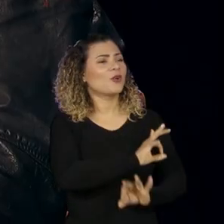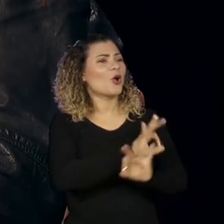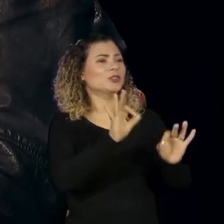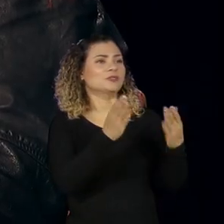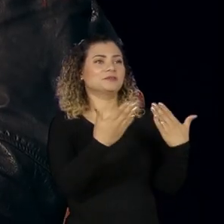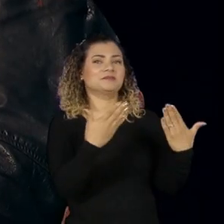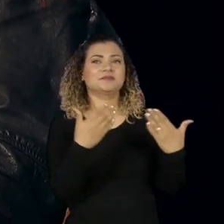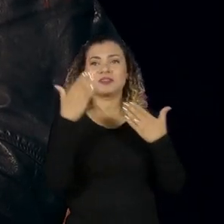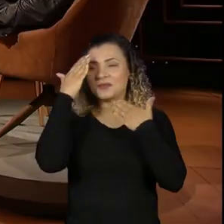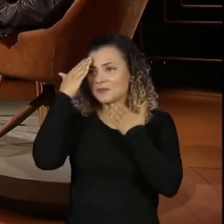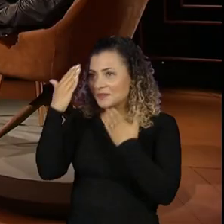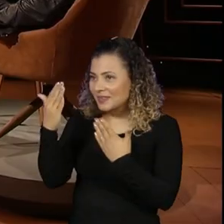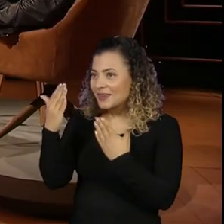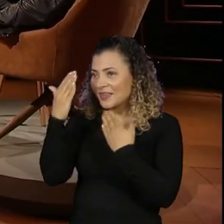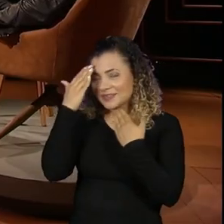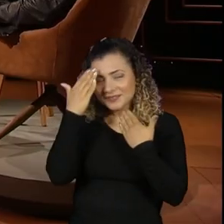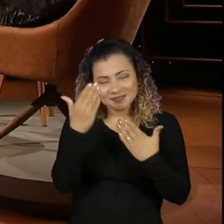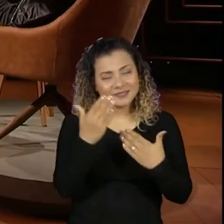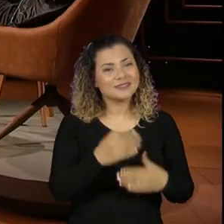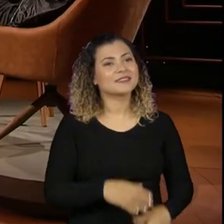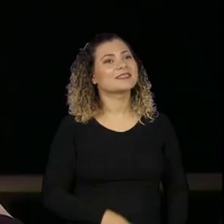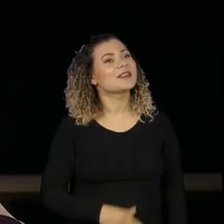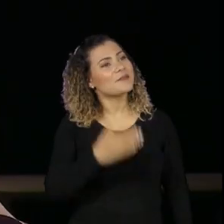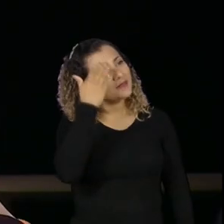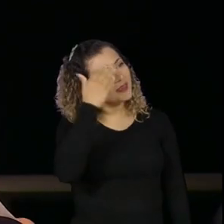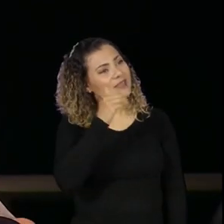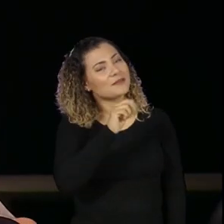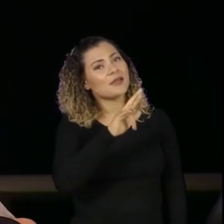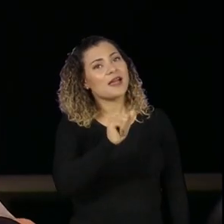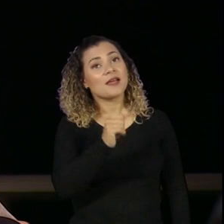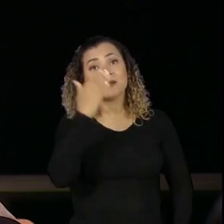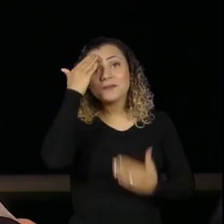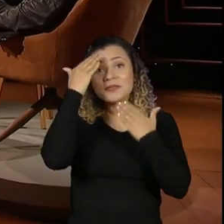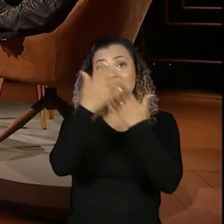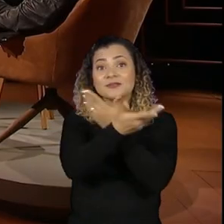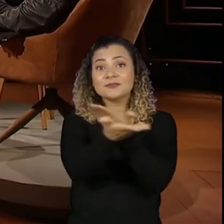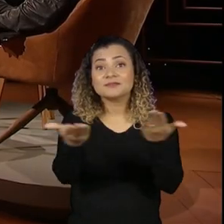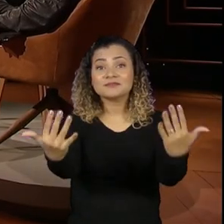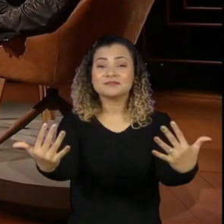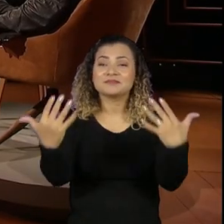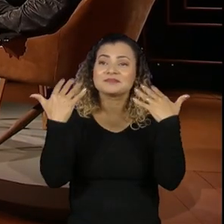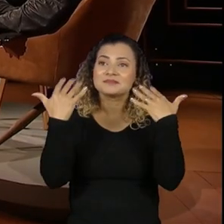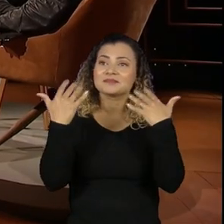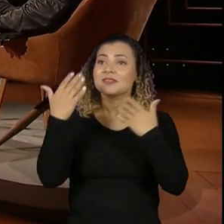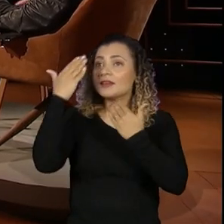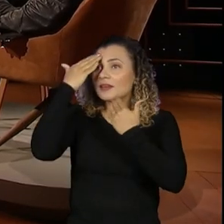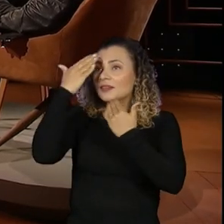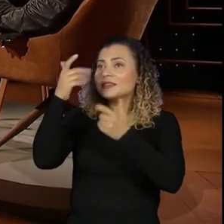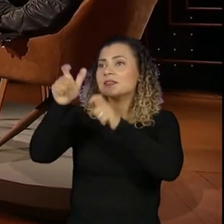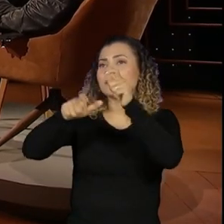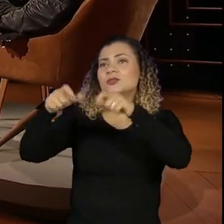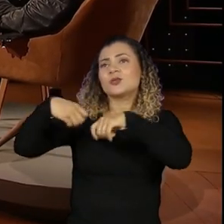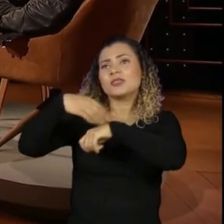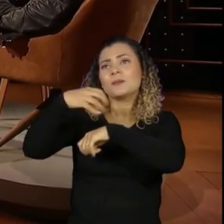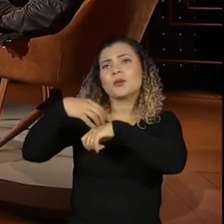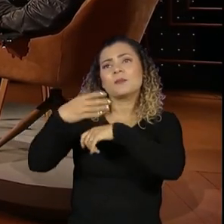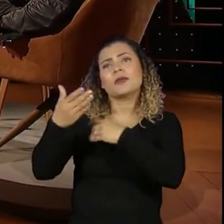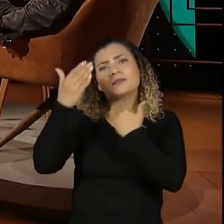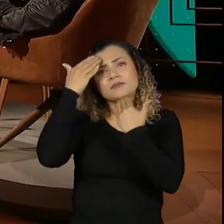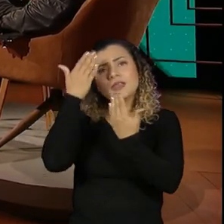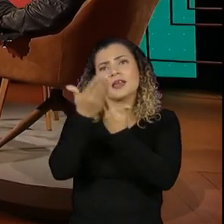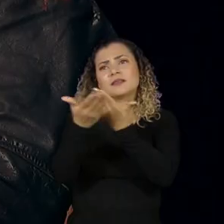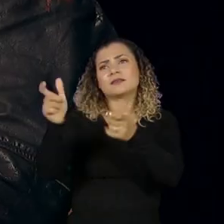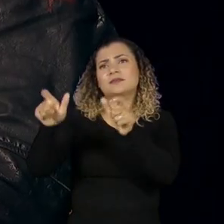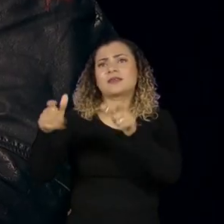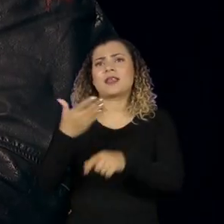Ótimo. Valeu. Obrigado, Marião. Obrigado a todos que acompanharam o nosso programa. Quero agradecer a rapaziada que deu depoimento também,